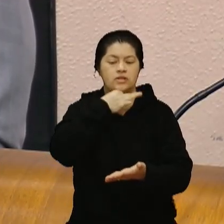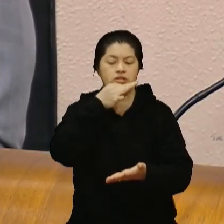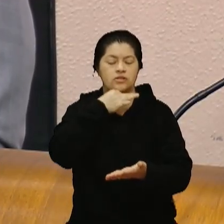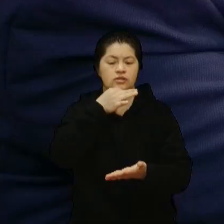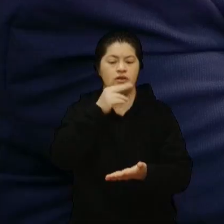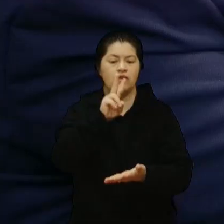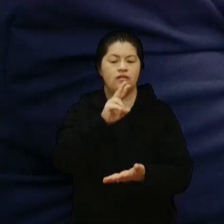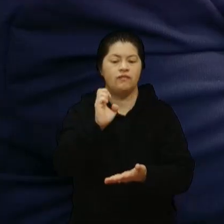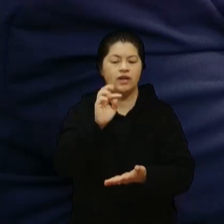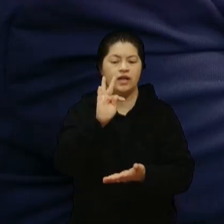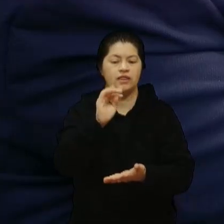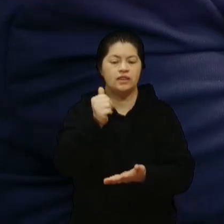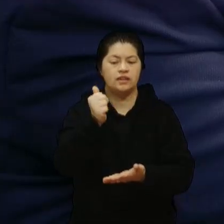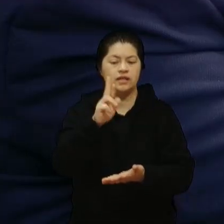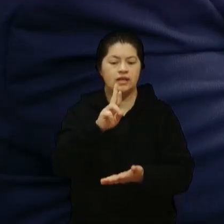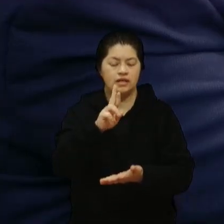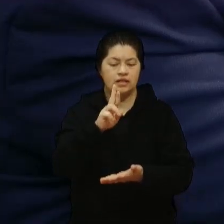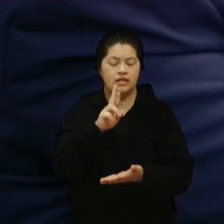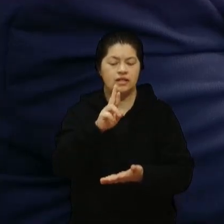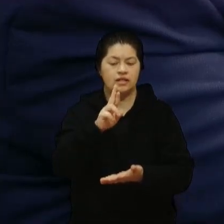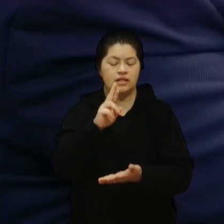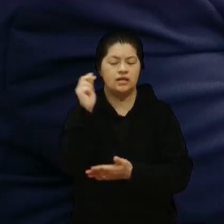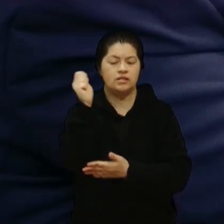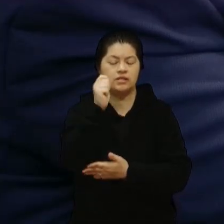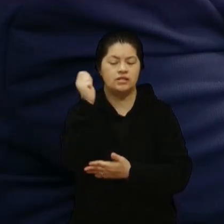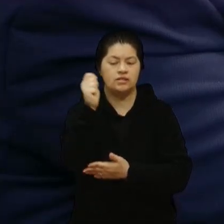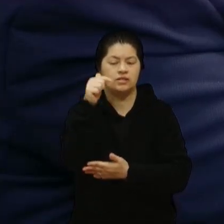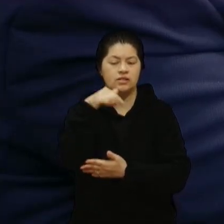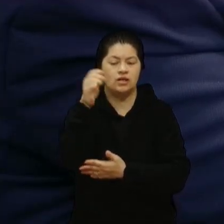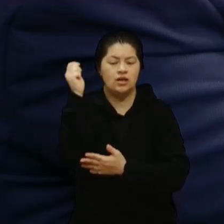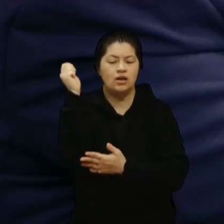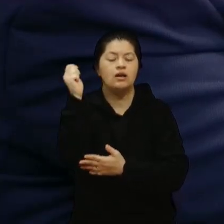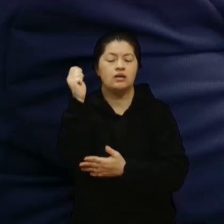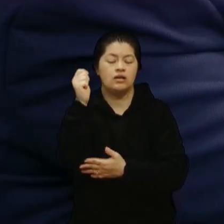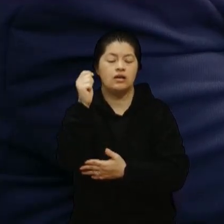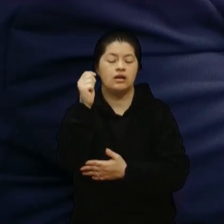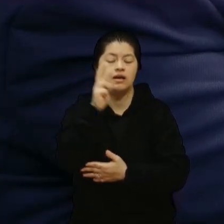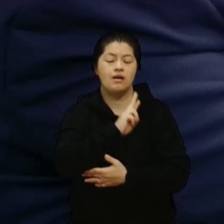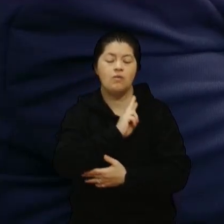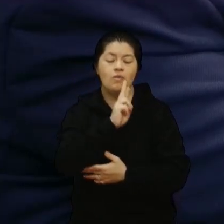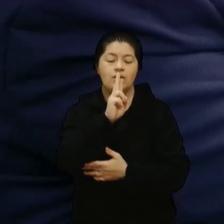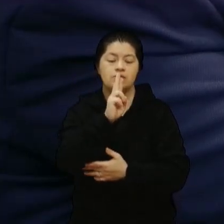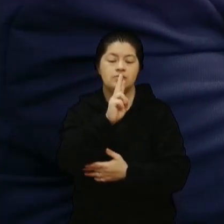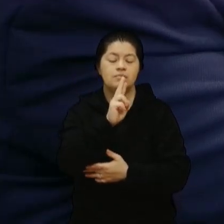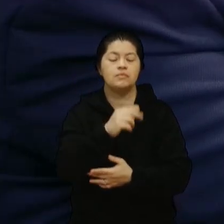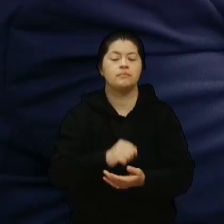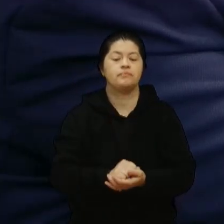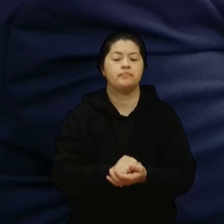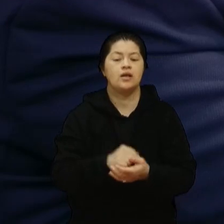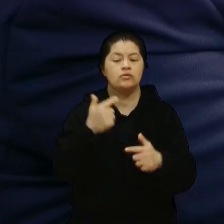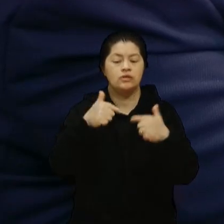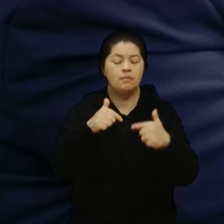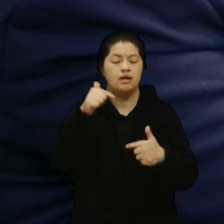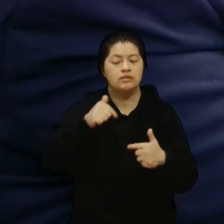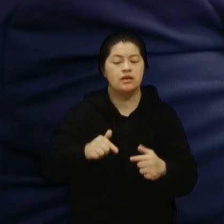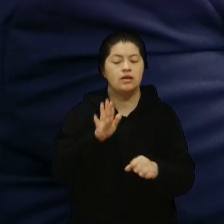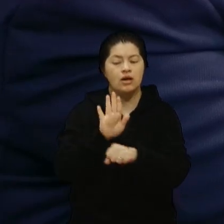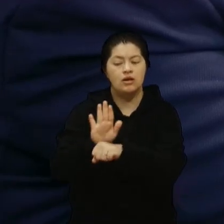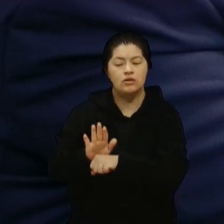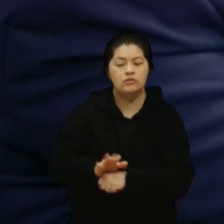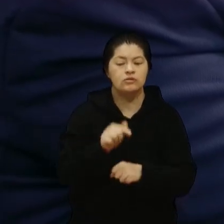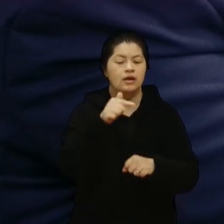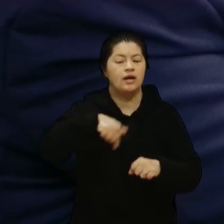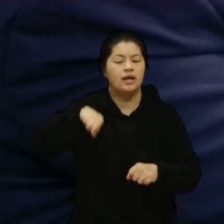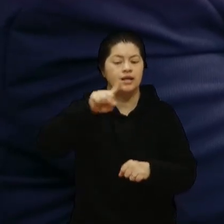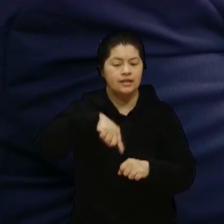Veteran Car Club Serra Gaúcha, Rio Grande do Sul, como forma de reconhecimento e gratidão pelos relevantes serviços prestados à